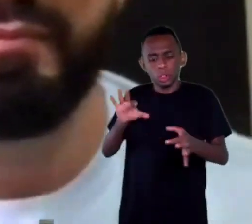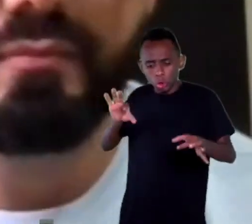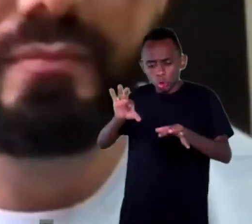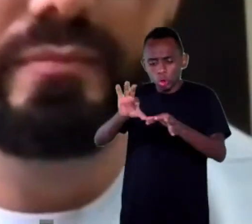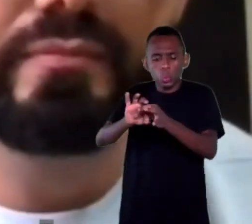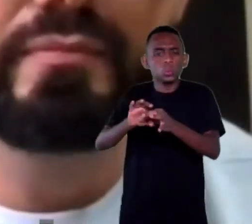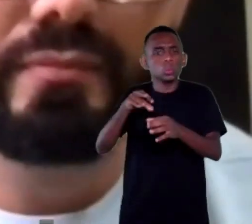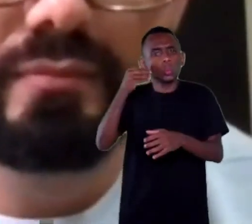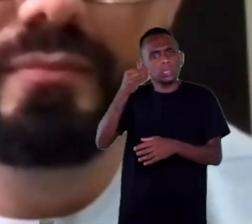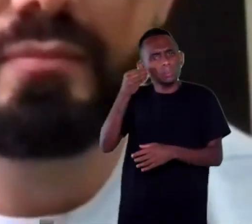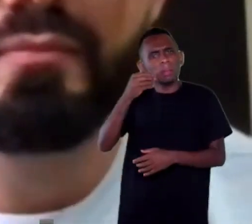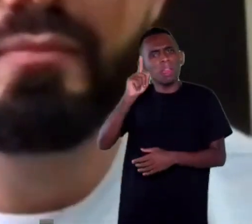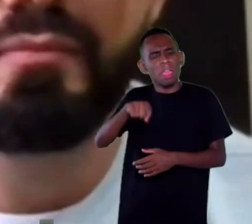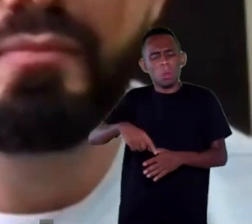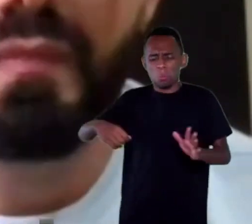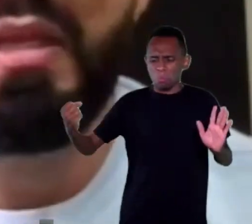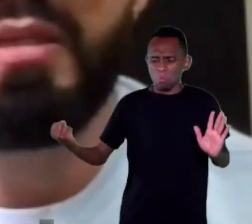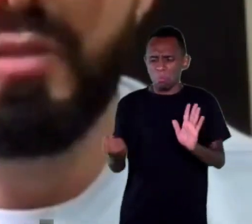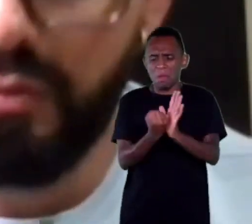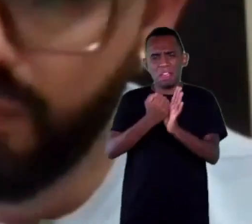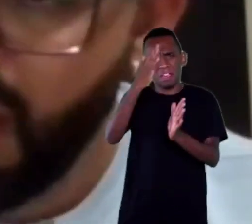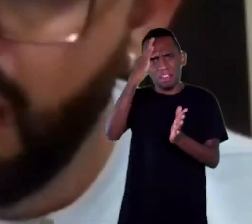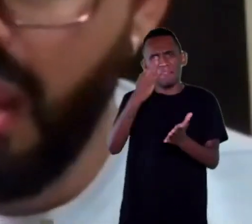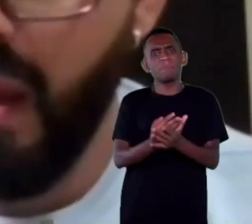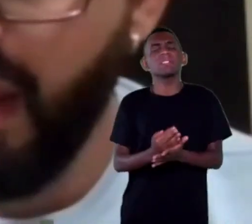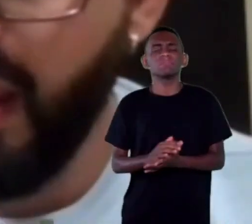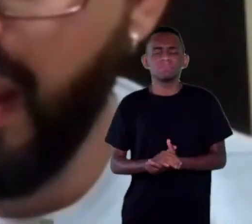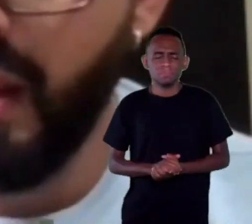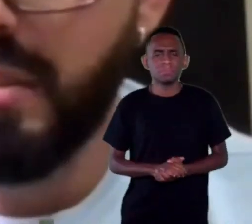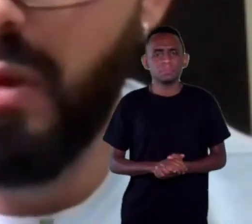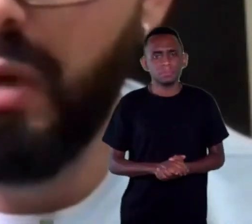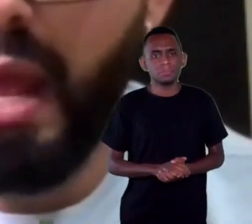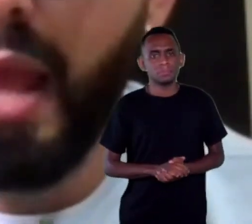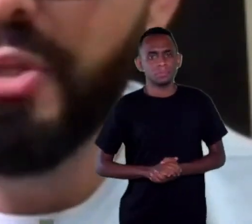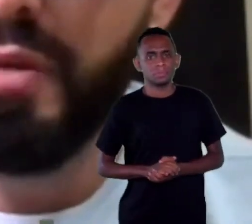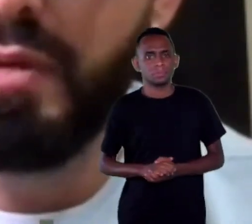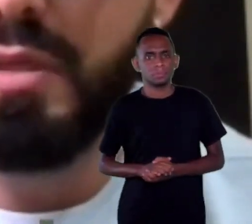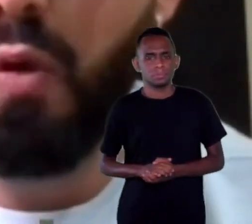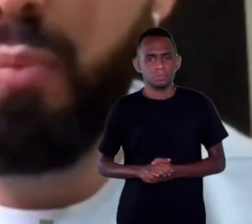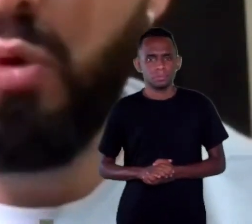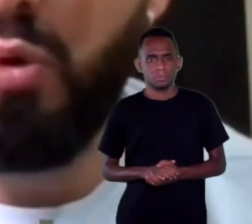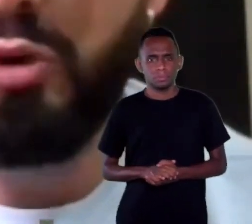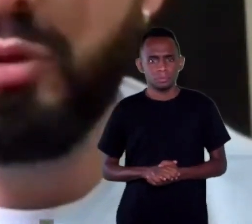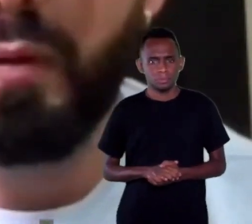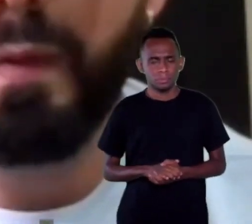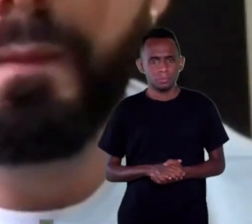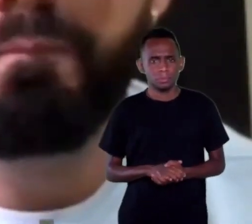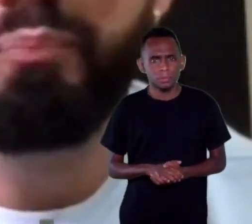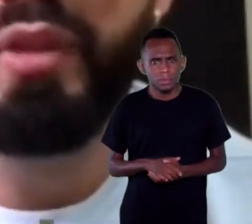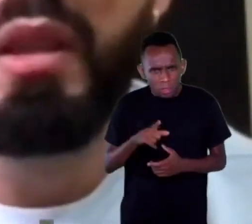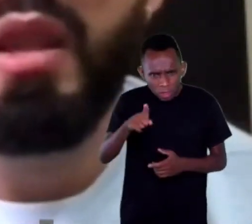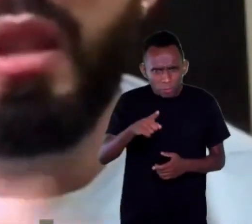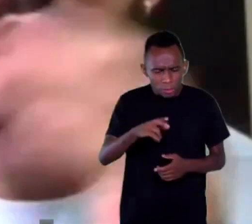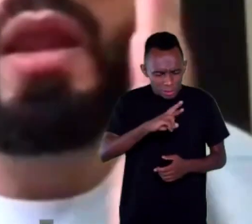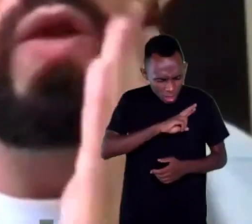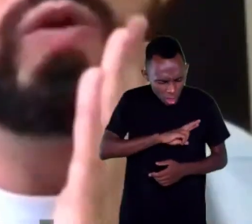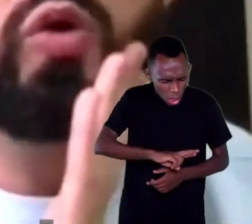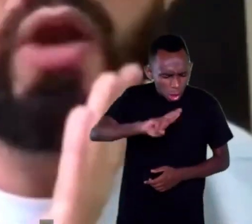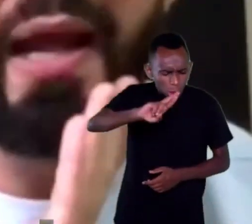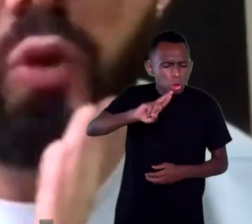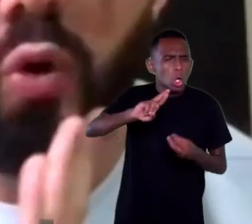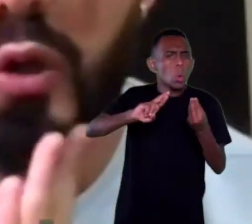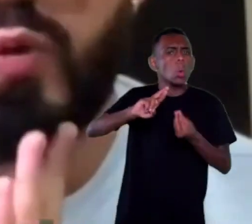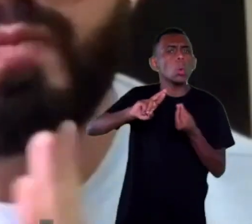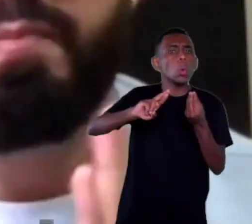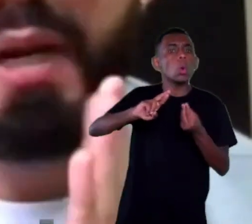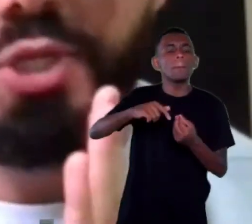é bem marcante no livro, né? Isso. São narrativas Você é religioso? Como que é o seu... Eu